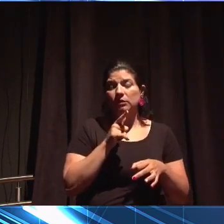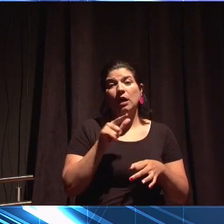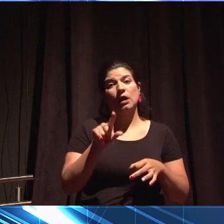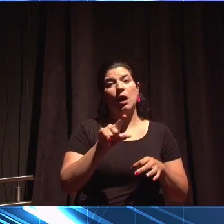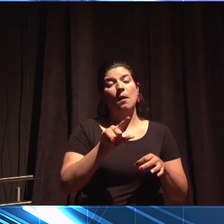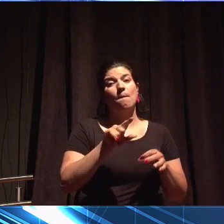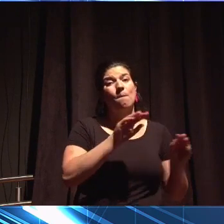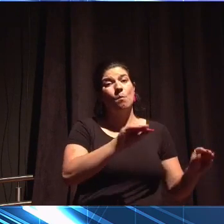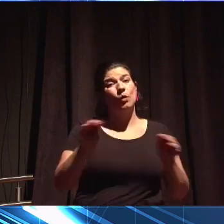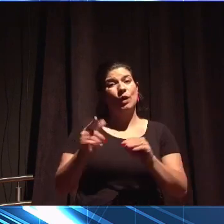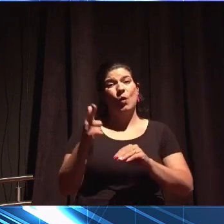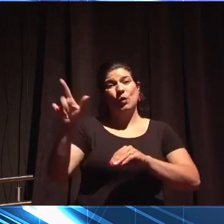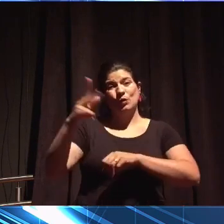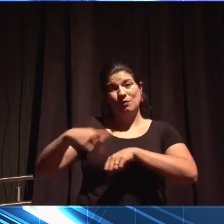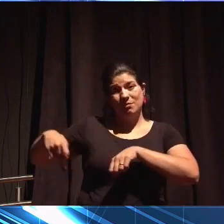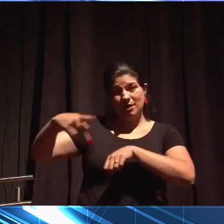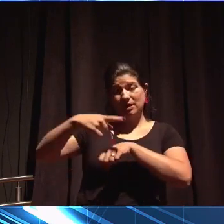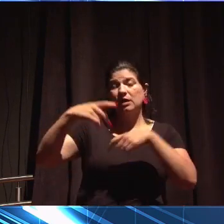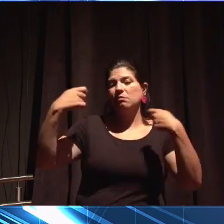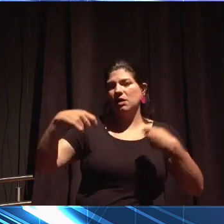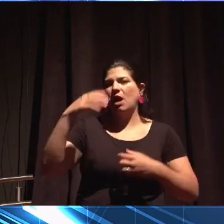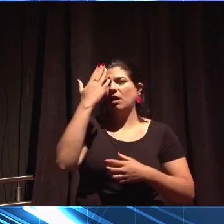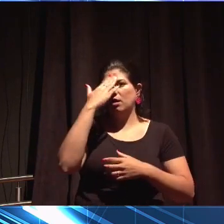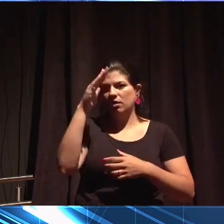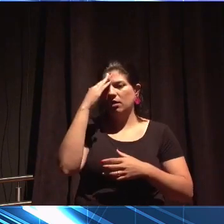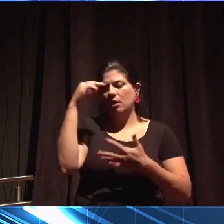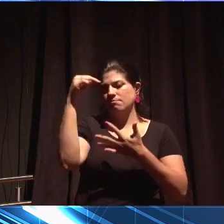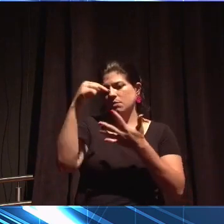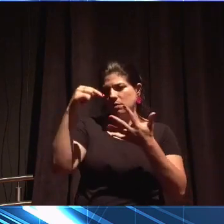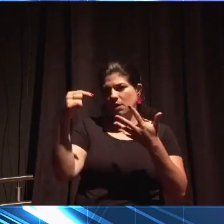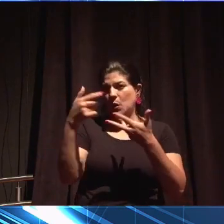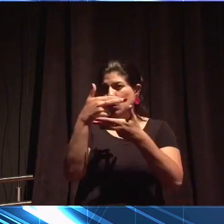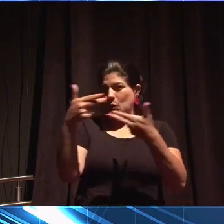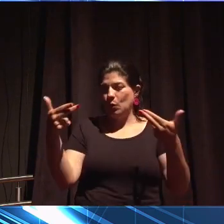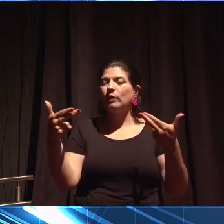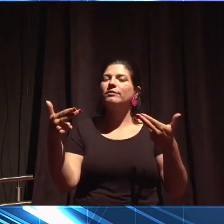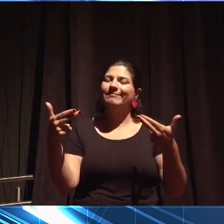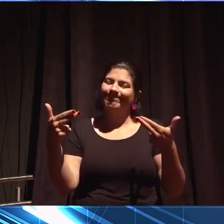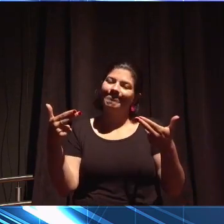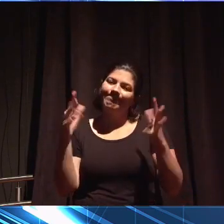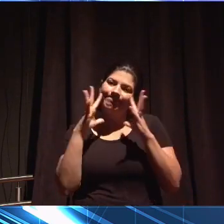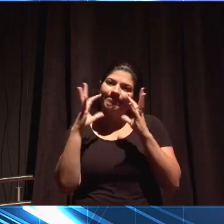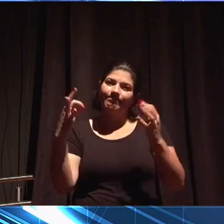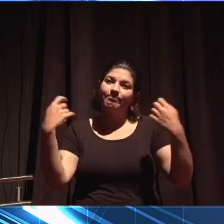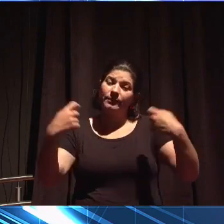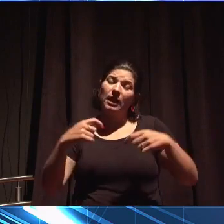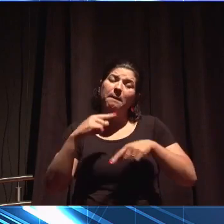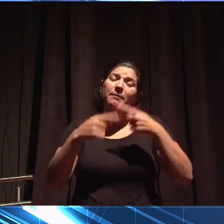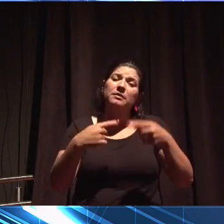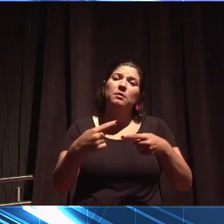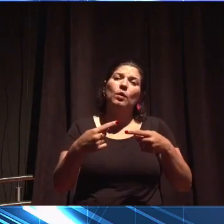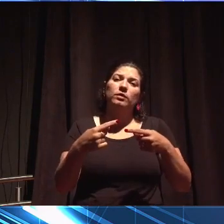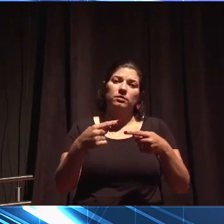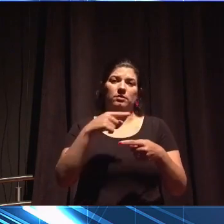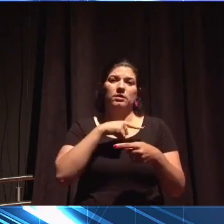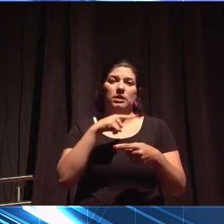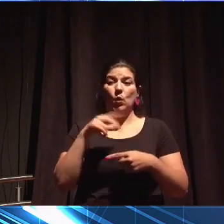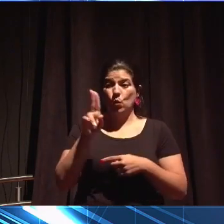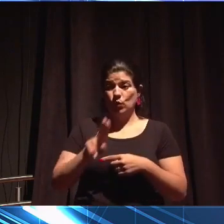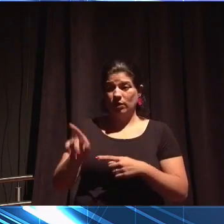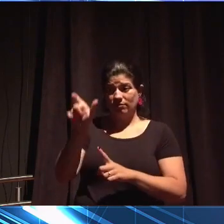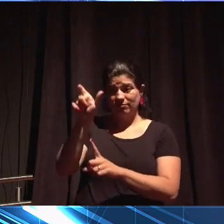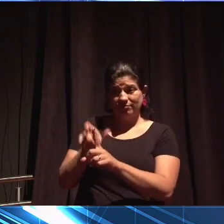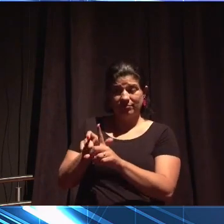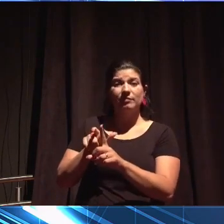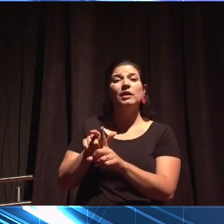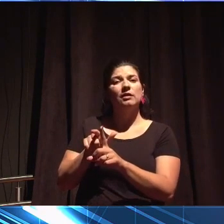para outro país, às vezes a gente tem que levar em consideração também esses pequenos pontos aí, mas que no final, cara, na operação ali para o usuário final,